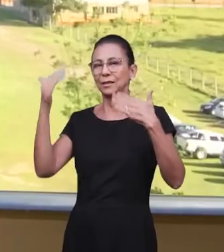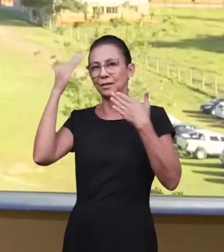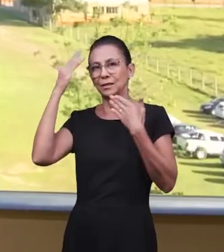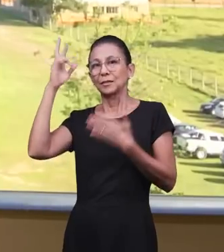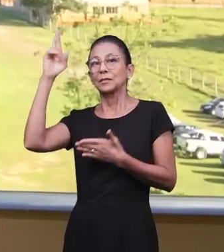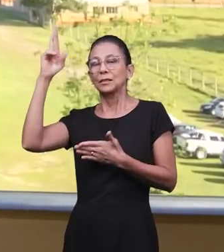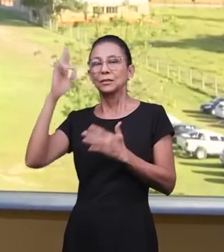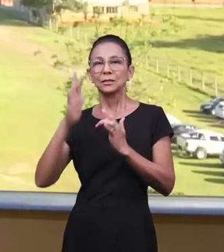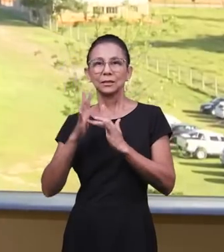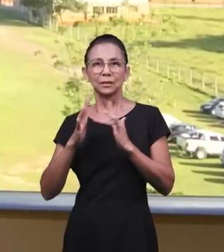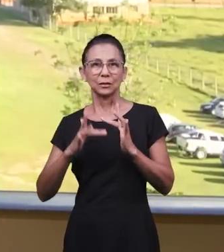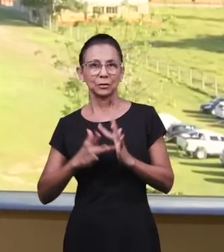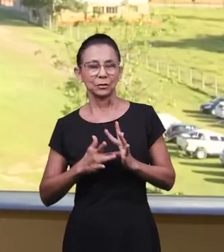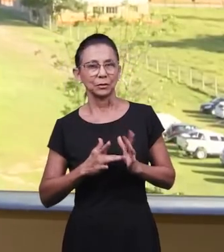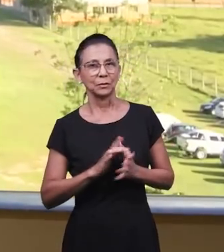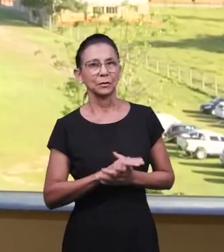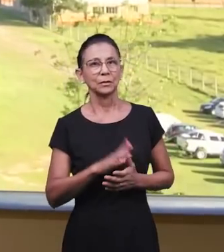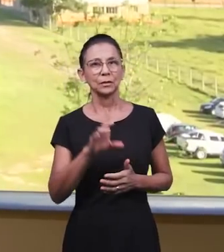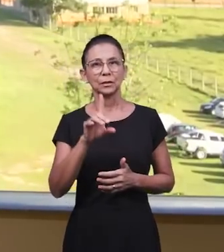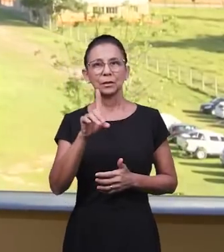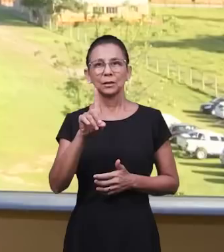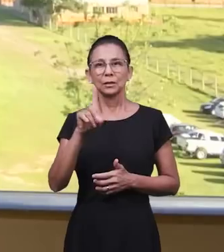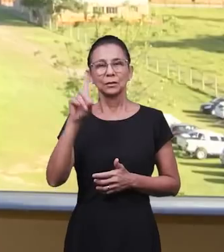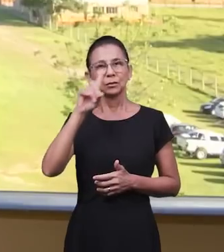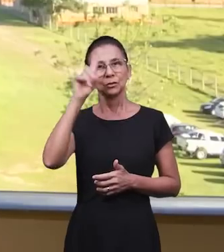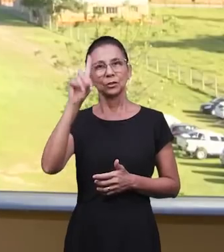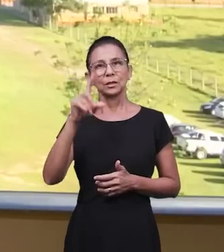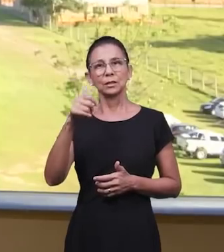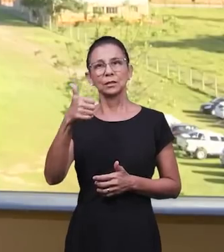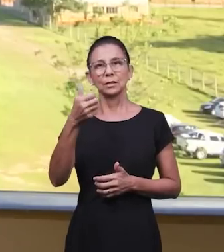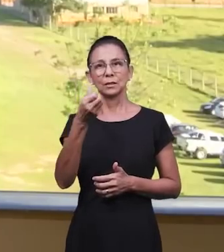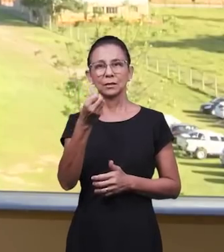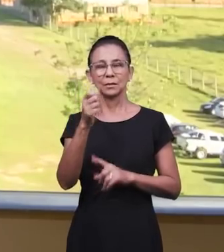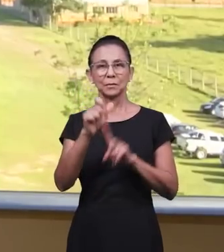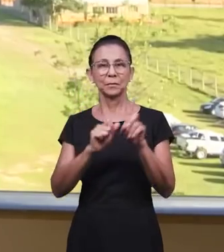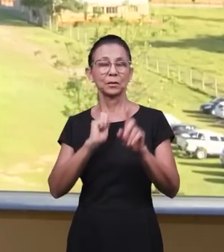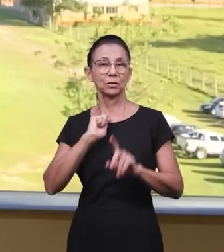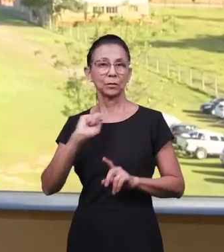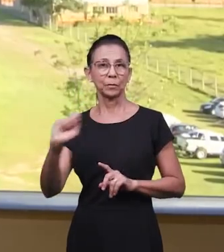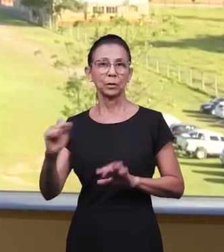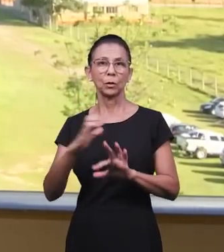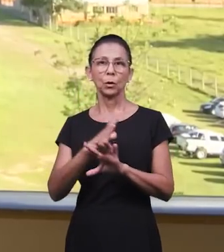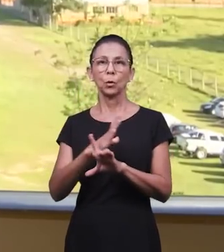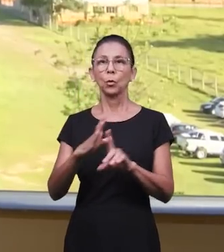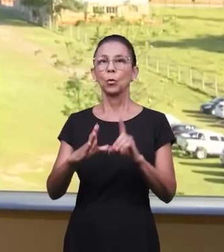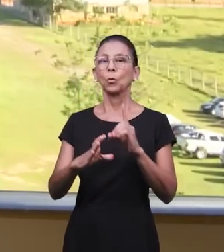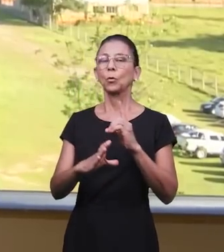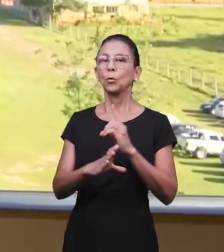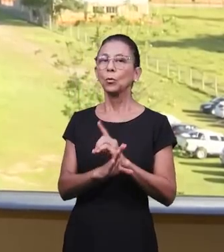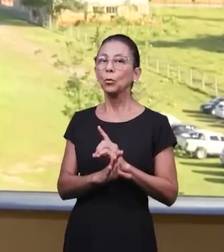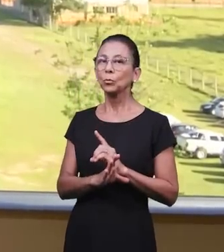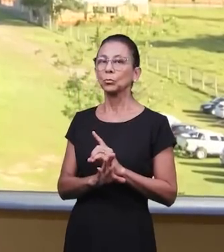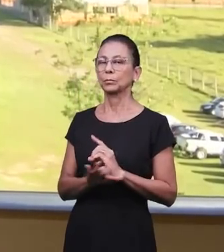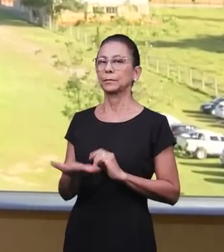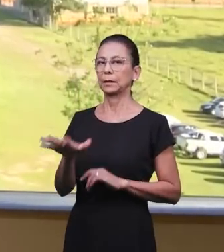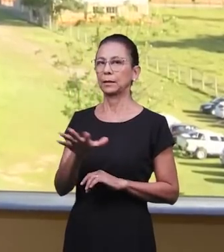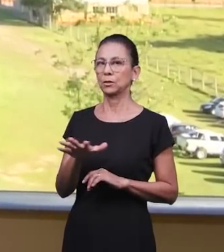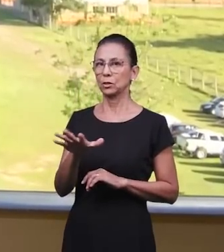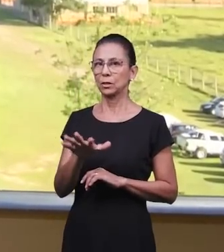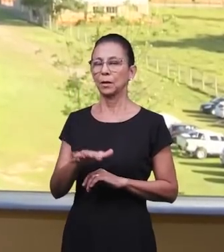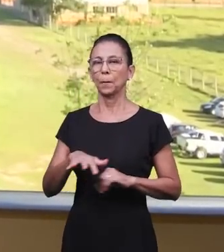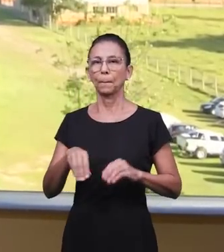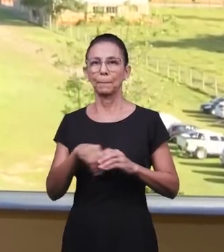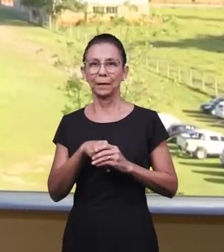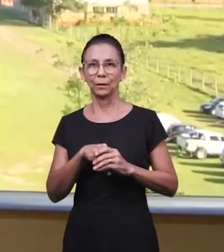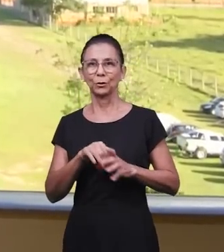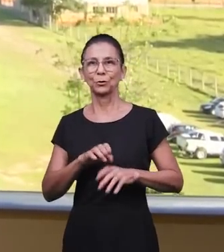Senhor Jesus. No último dia 16 de abril, nós tivemos um culto especial na cidade de Alfredo Wagner. Vamos conferir um vídeo